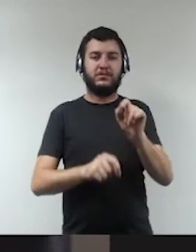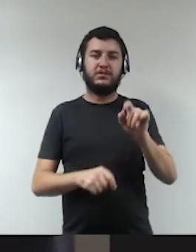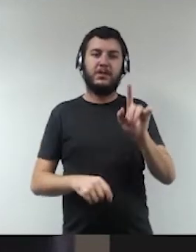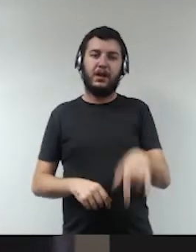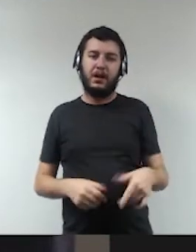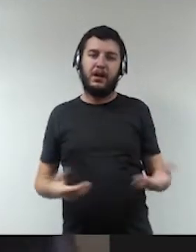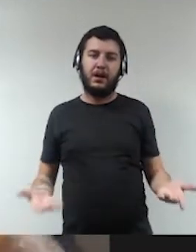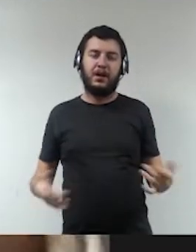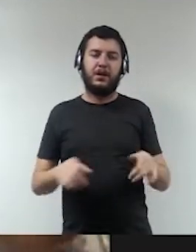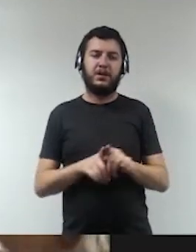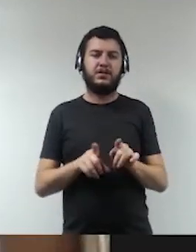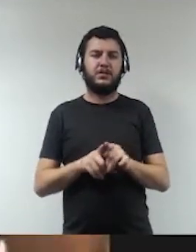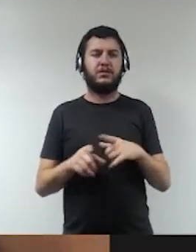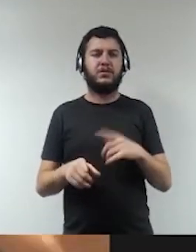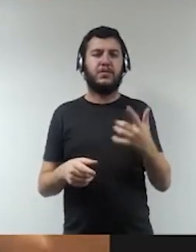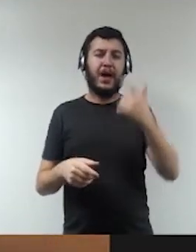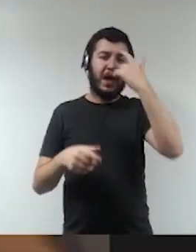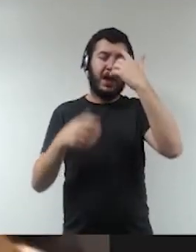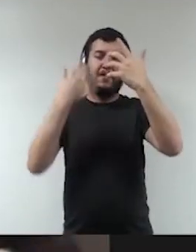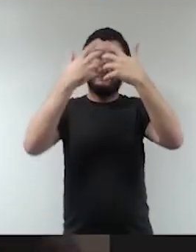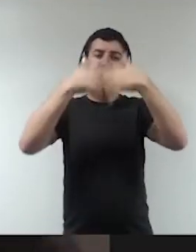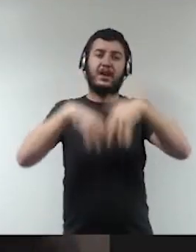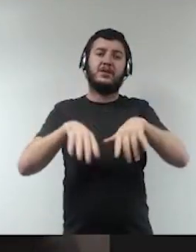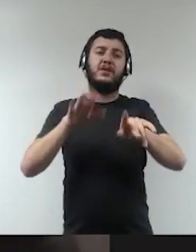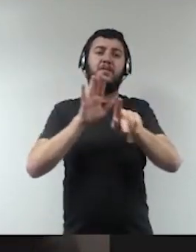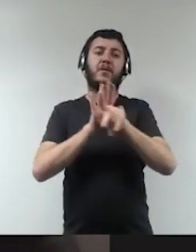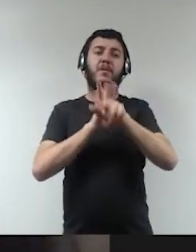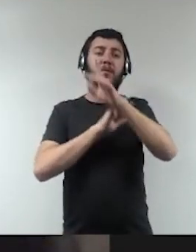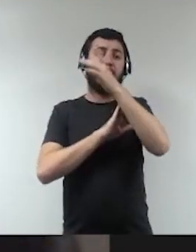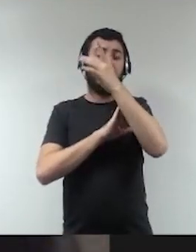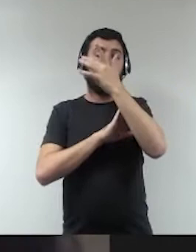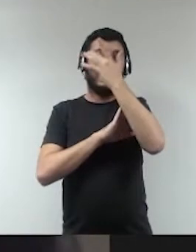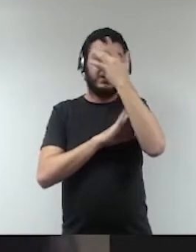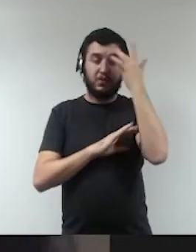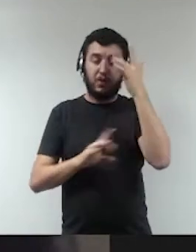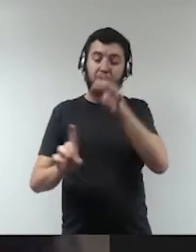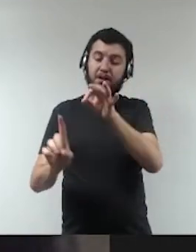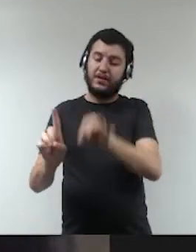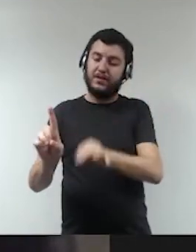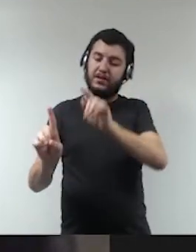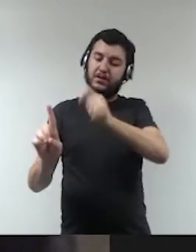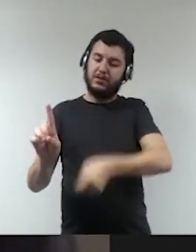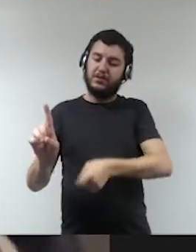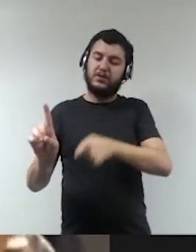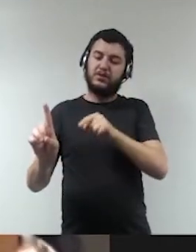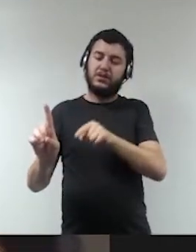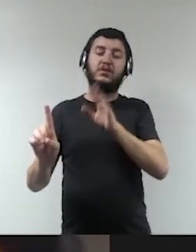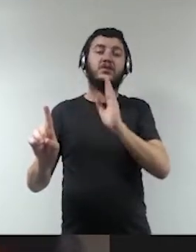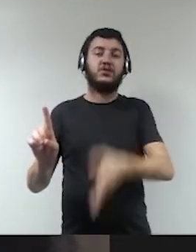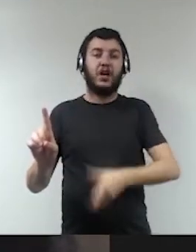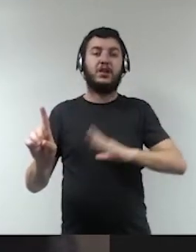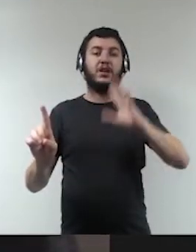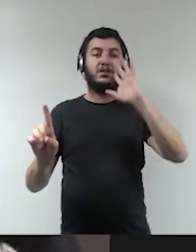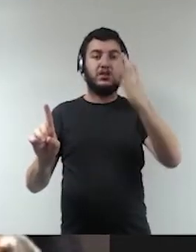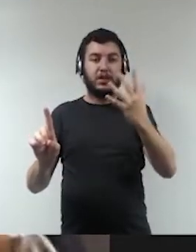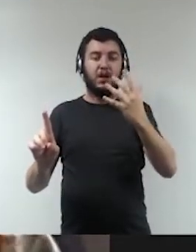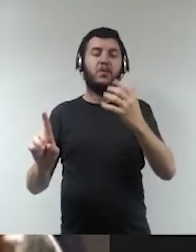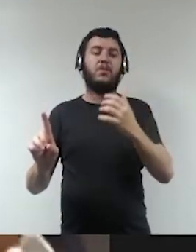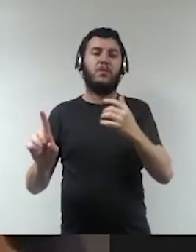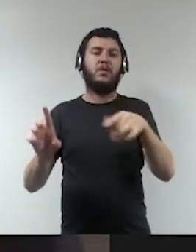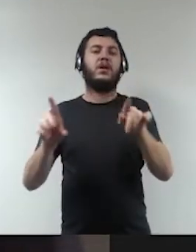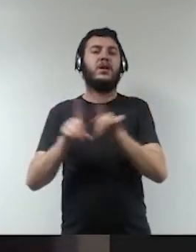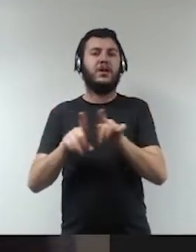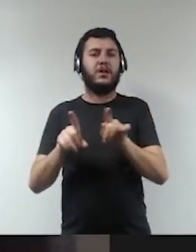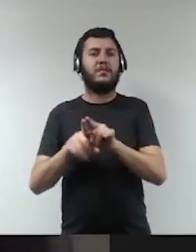conveniência de uma maior reflexão do magistrado sobre os efeitos potenciais de suas decisões, ou seja, sobre